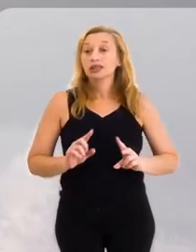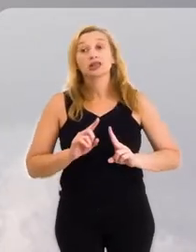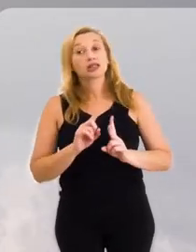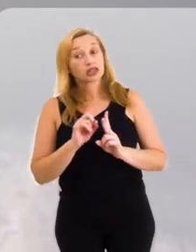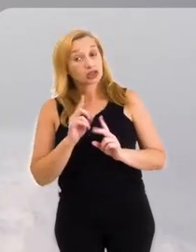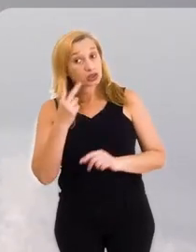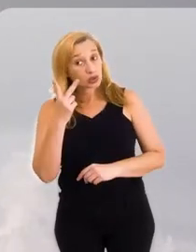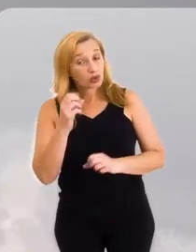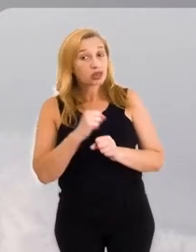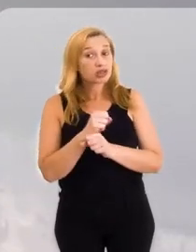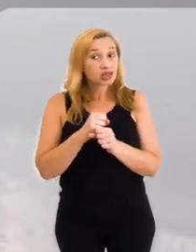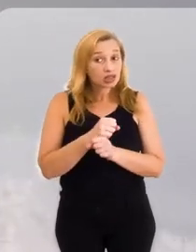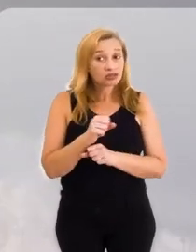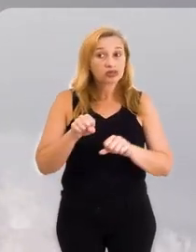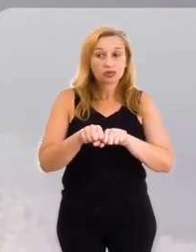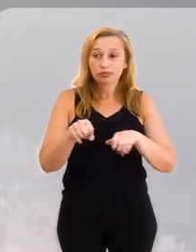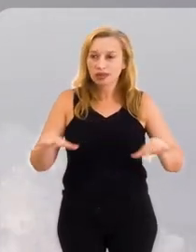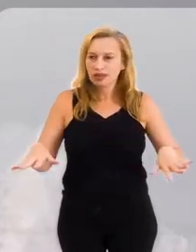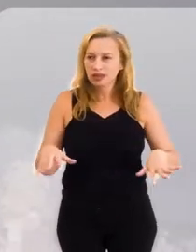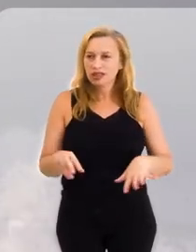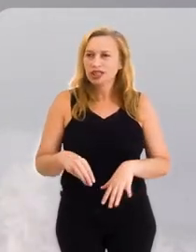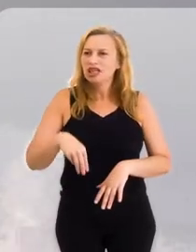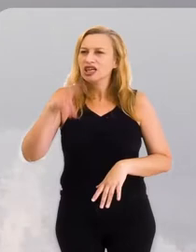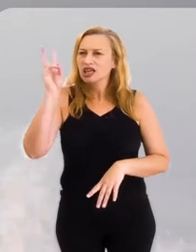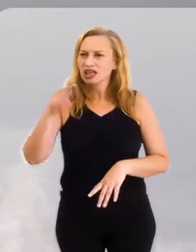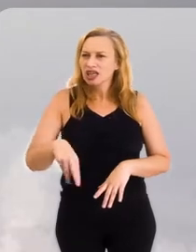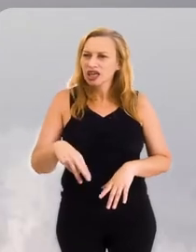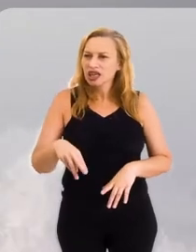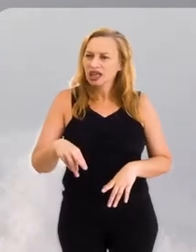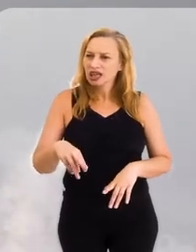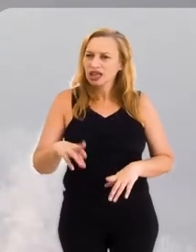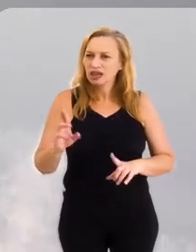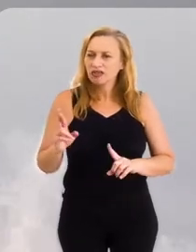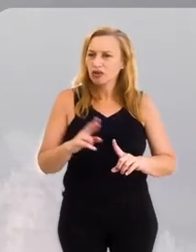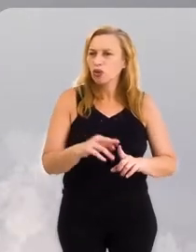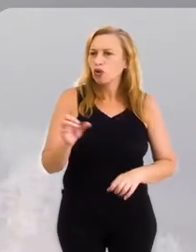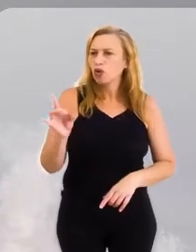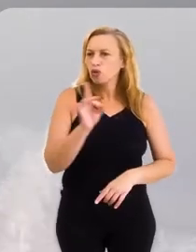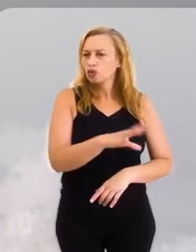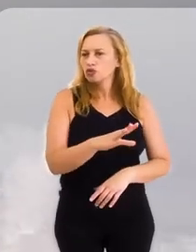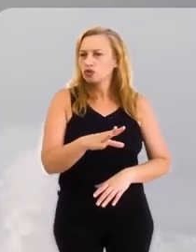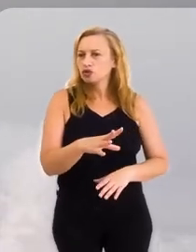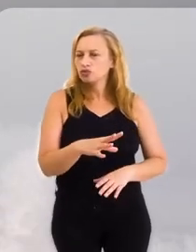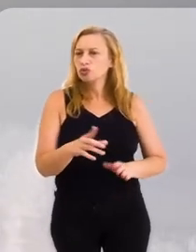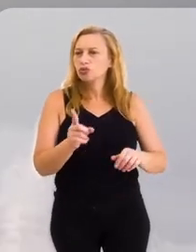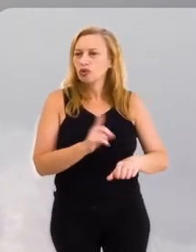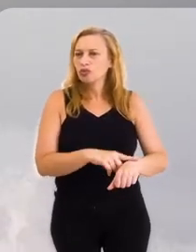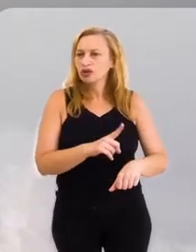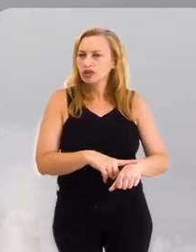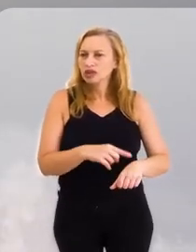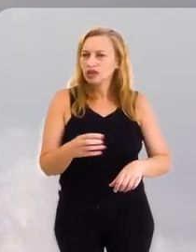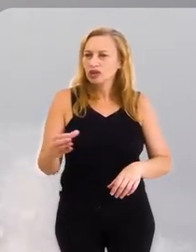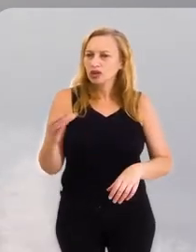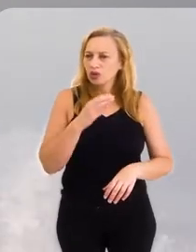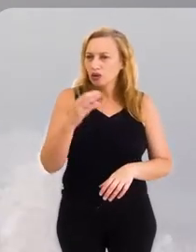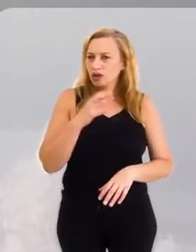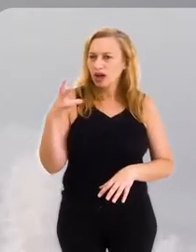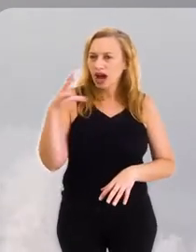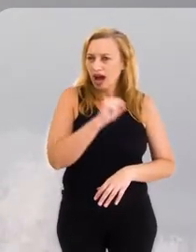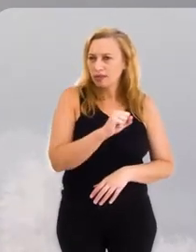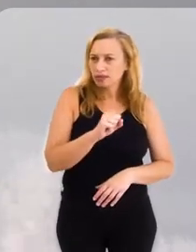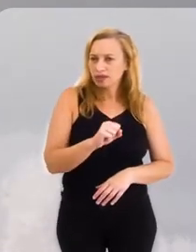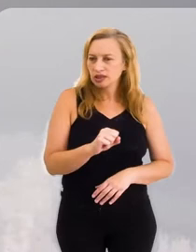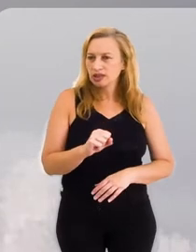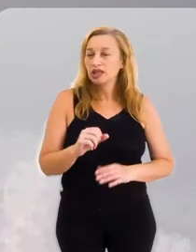nesses dois anos de pandemia Quem ficou na última moda ao ponto que a gente tem recorrido assim